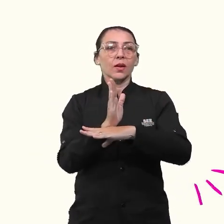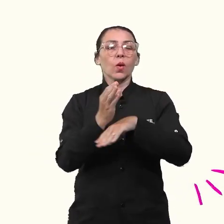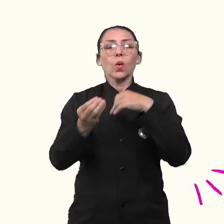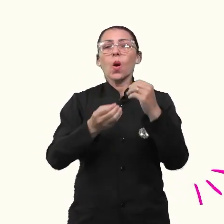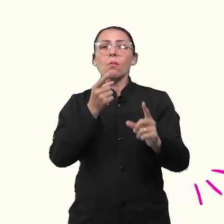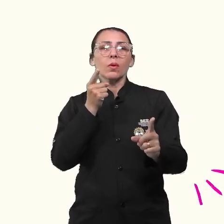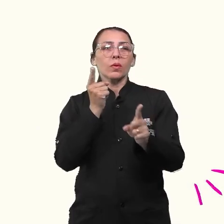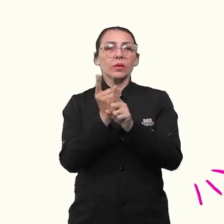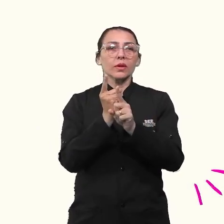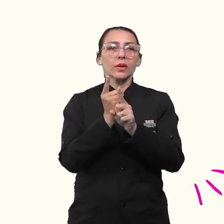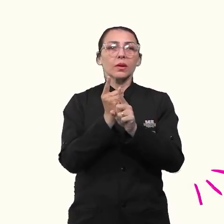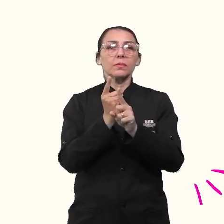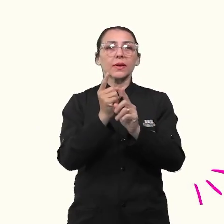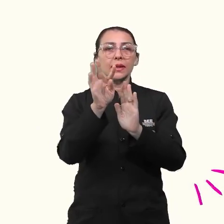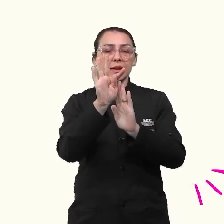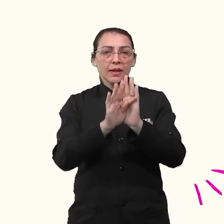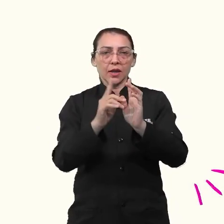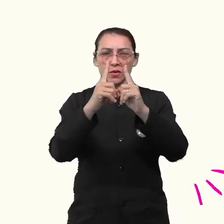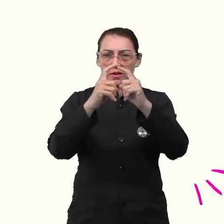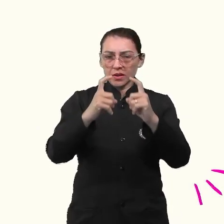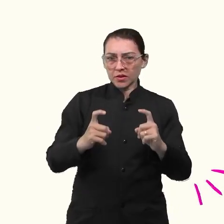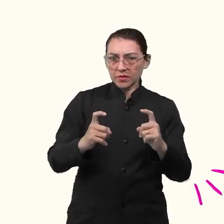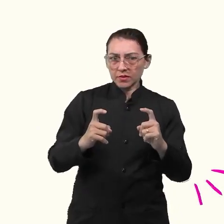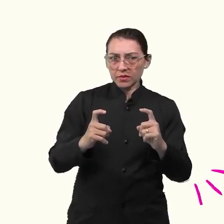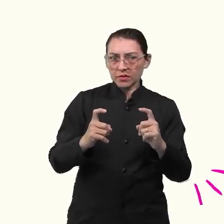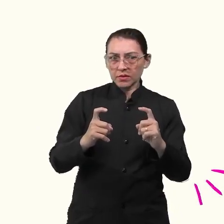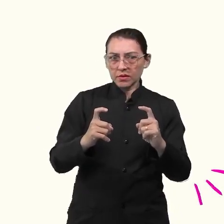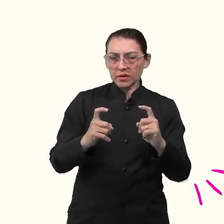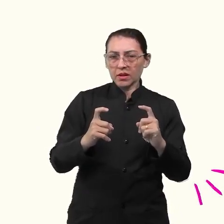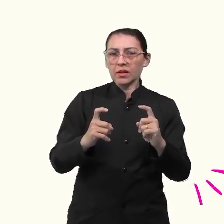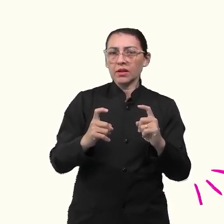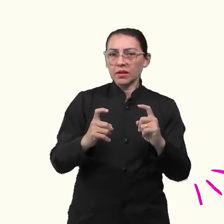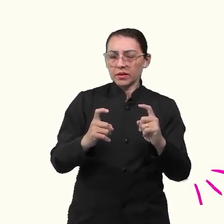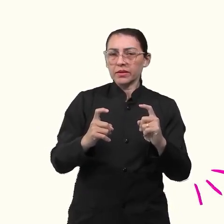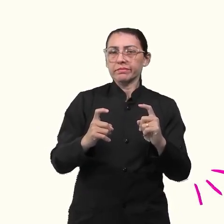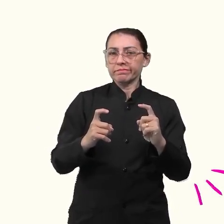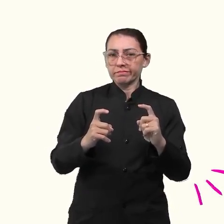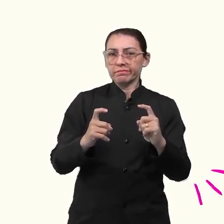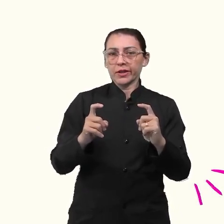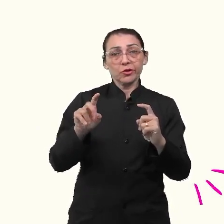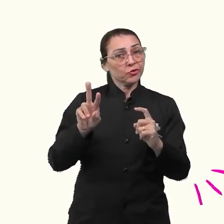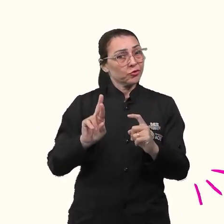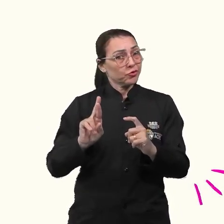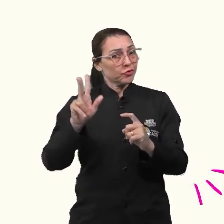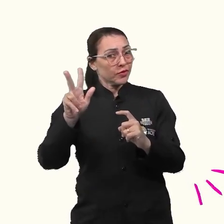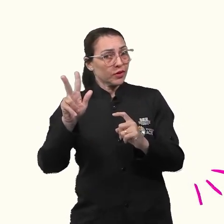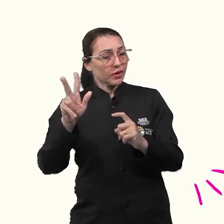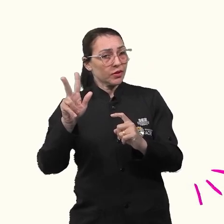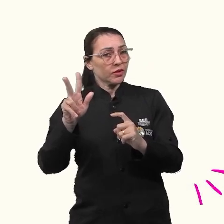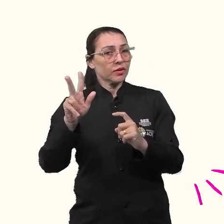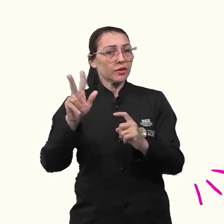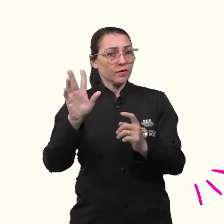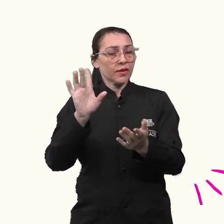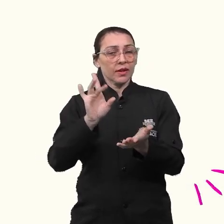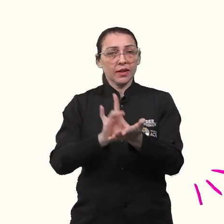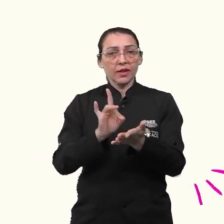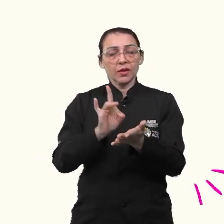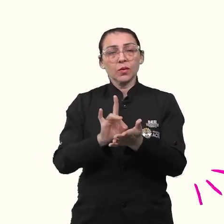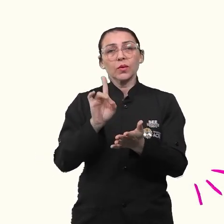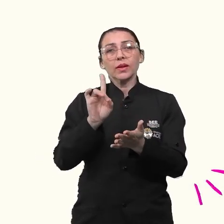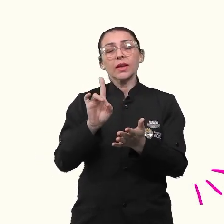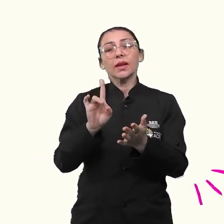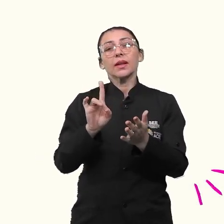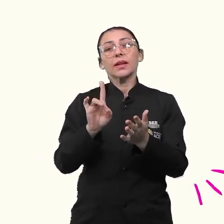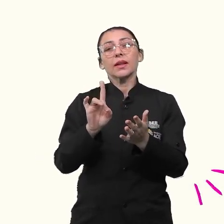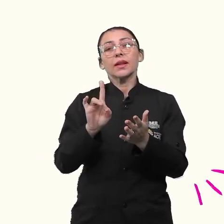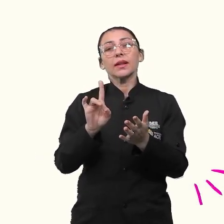como encontramos em textos científicos. Isso também é totalmente o oposto. Isso, na verdade, seria da